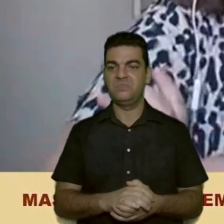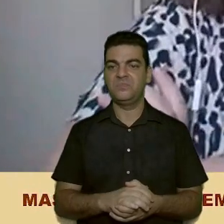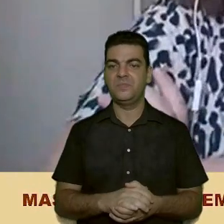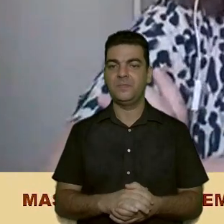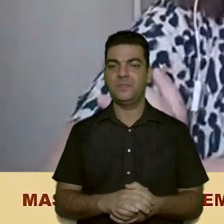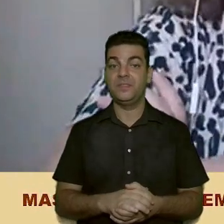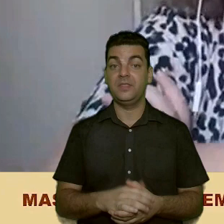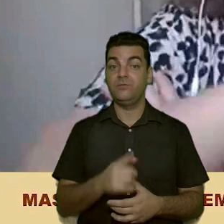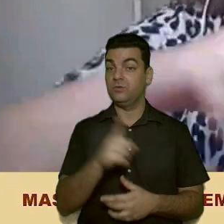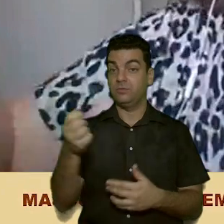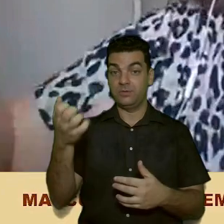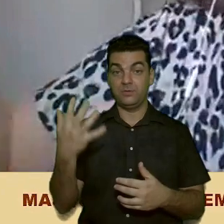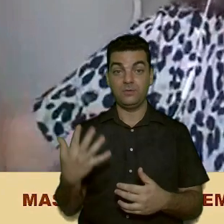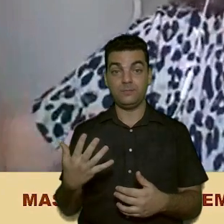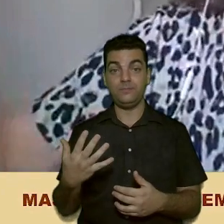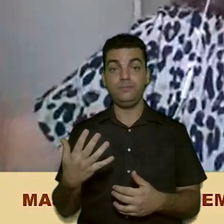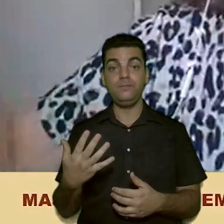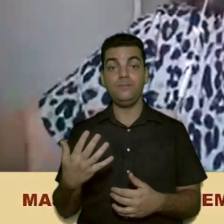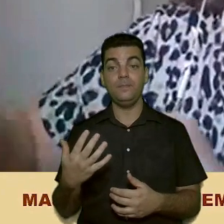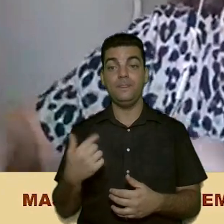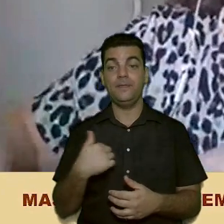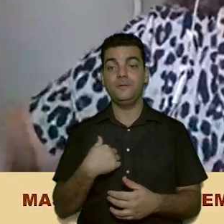Nossa, muito bom. Caramba.